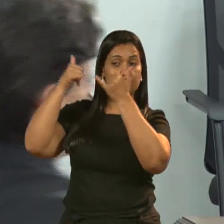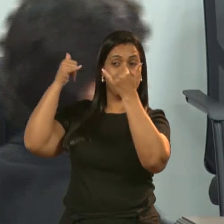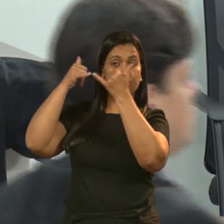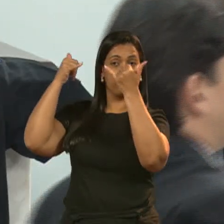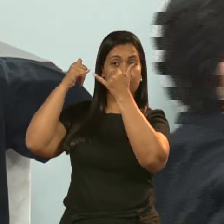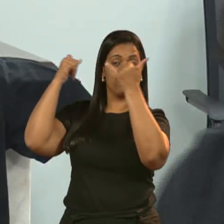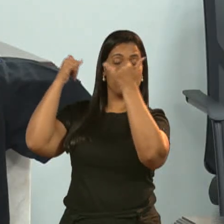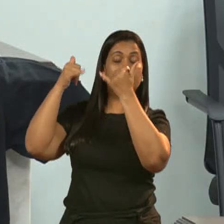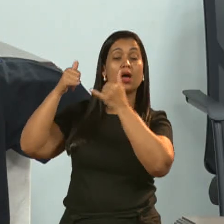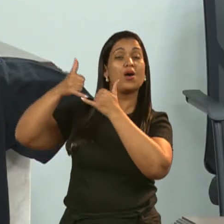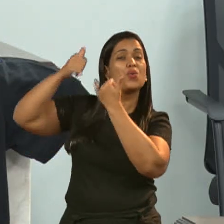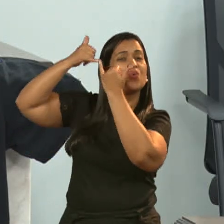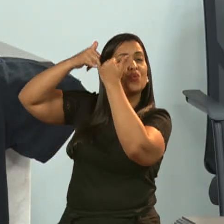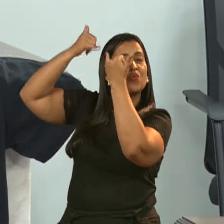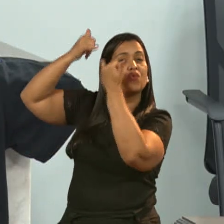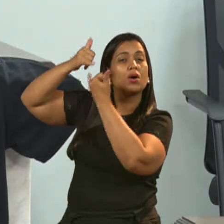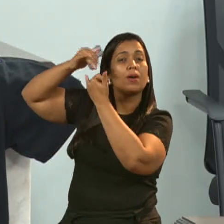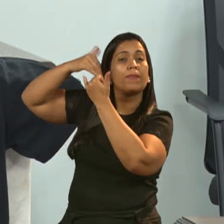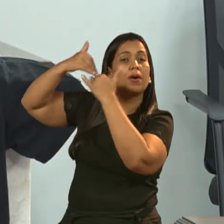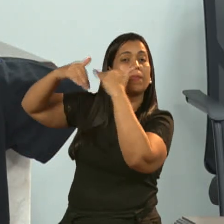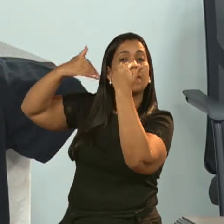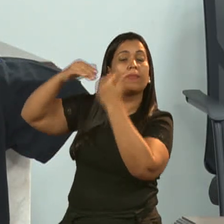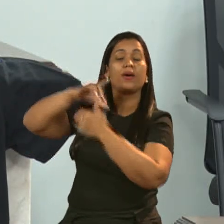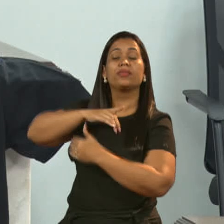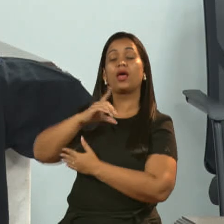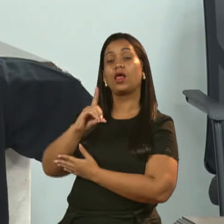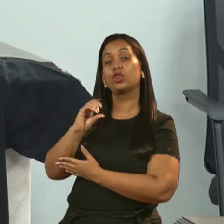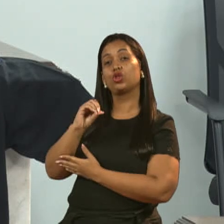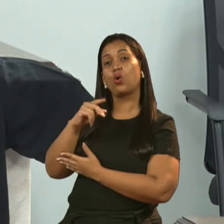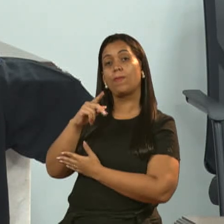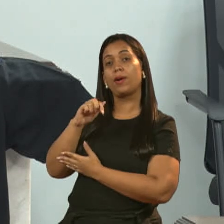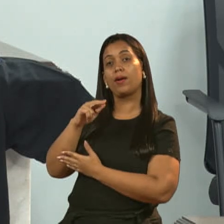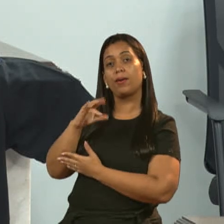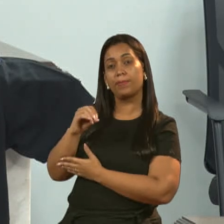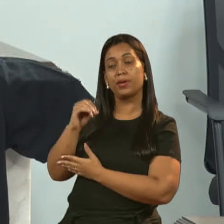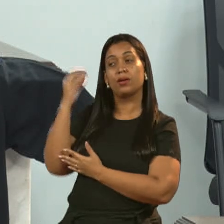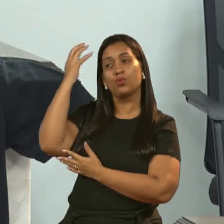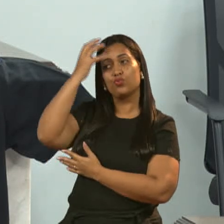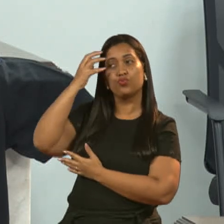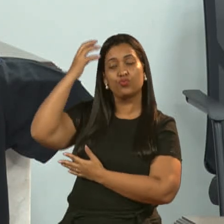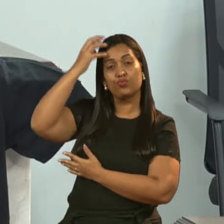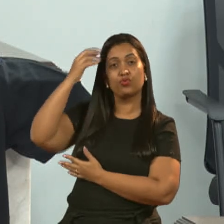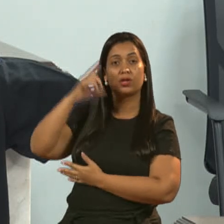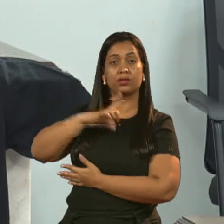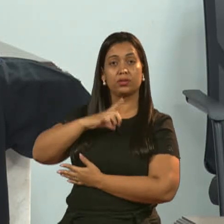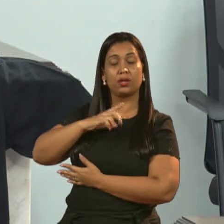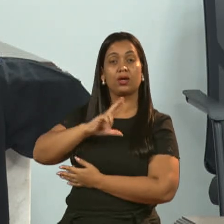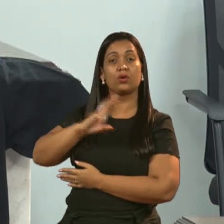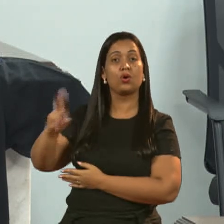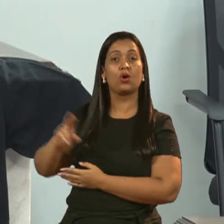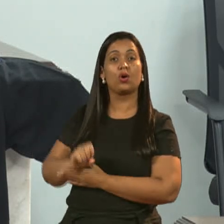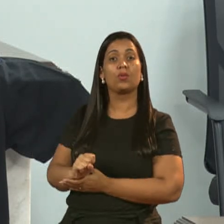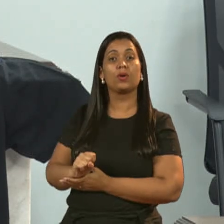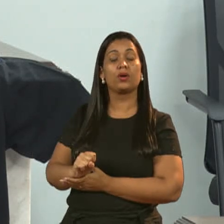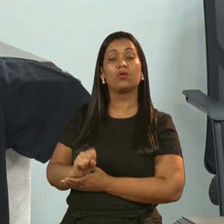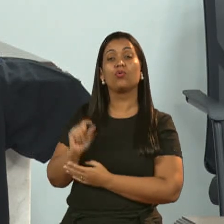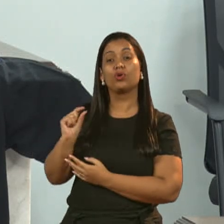dos neurônios produtores de dopamina, localizado na região do cérebro, chamada substância